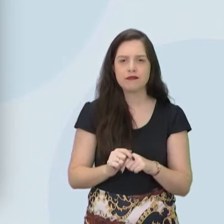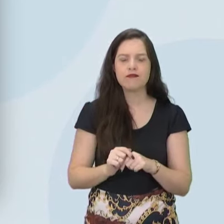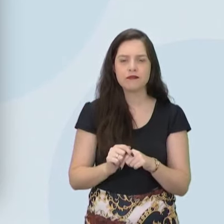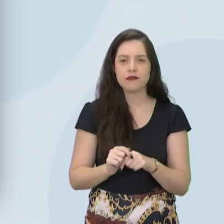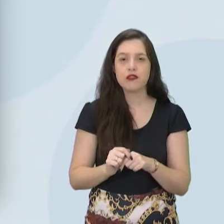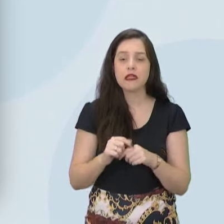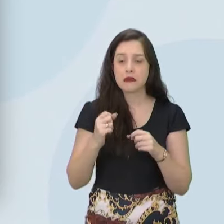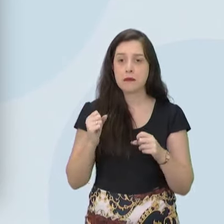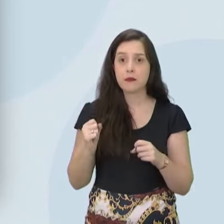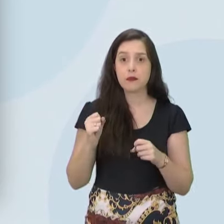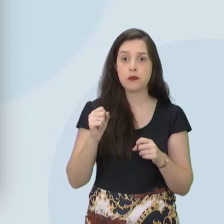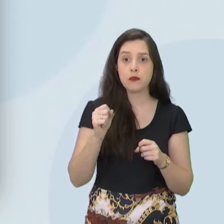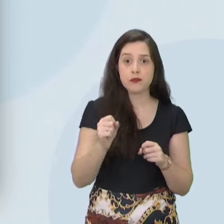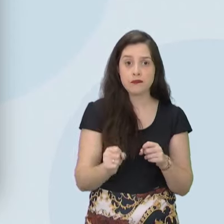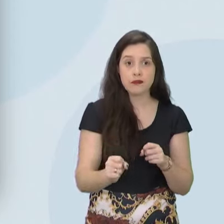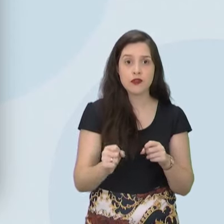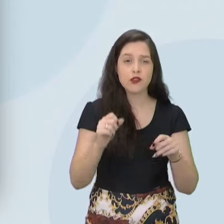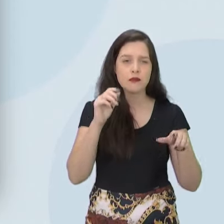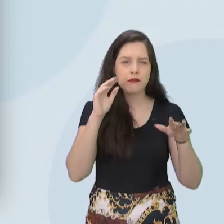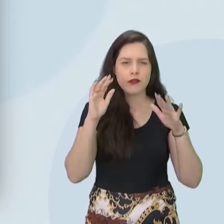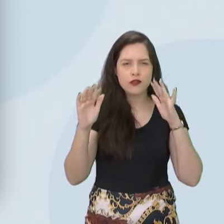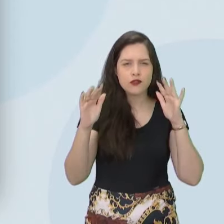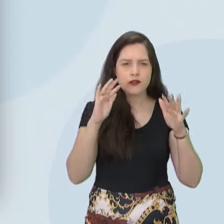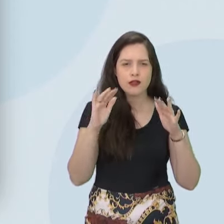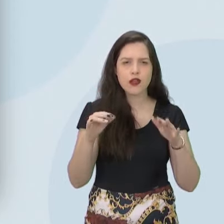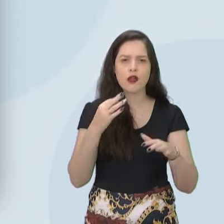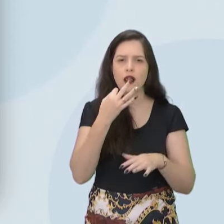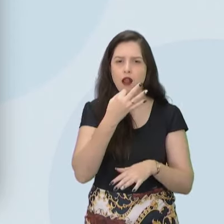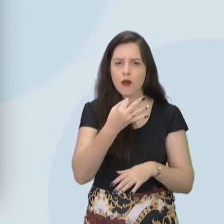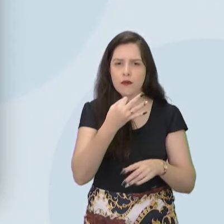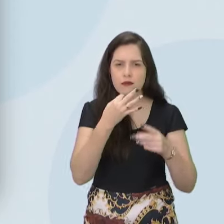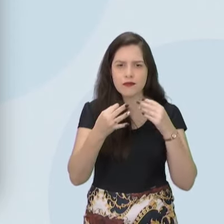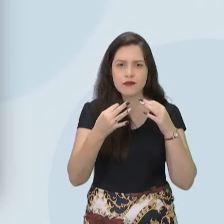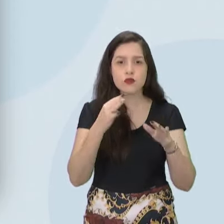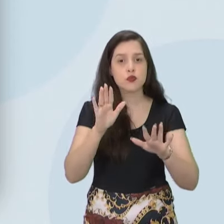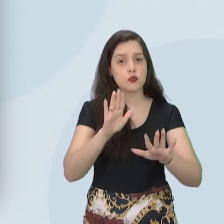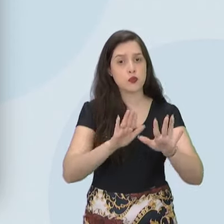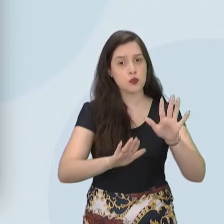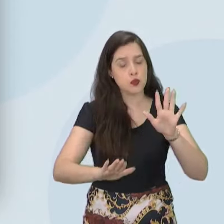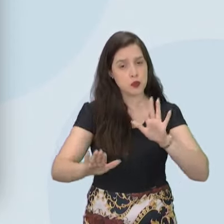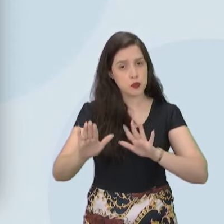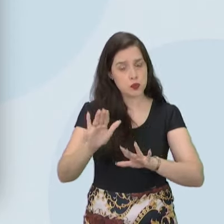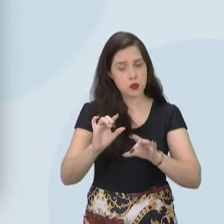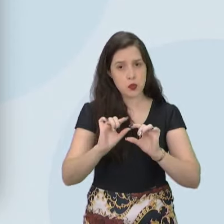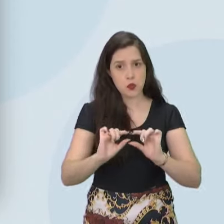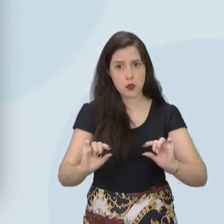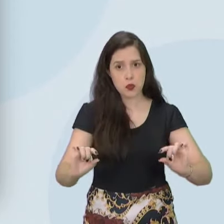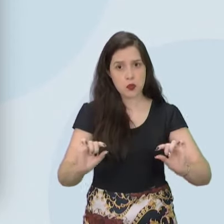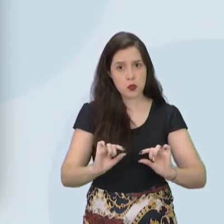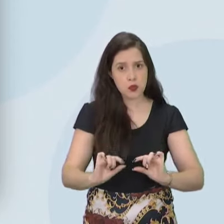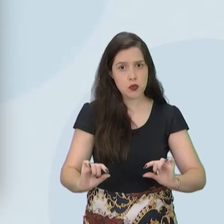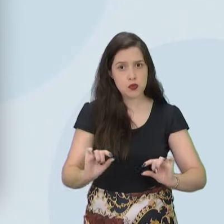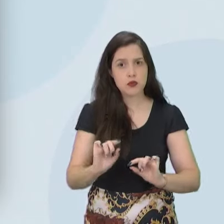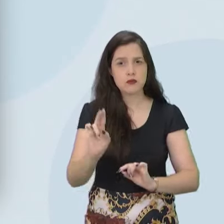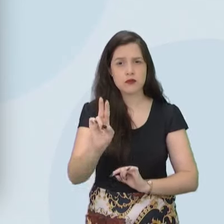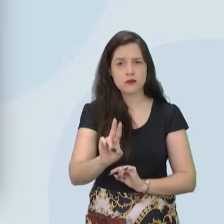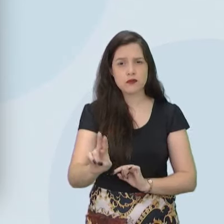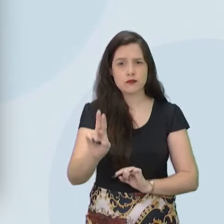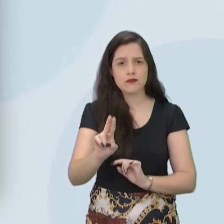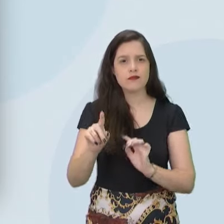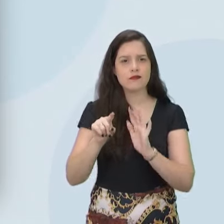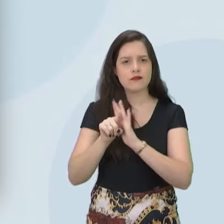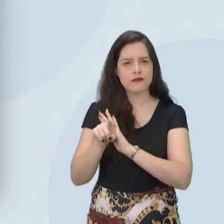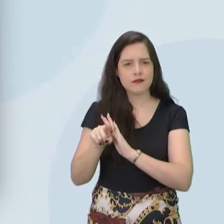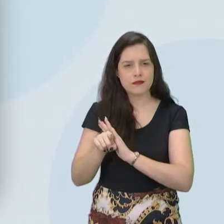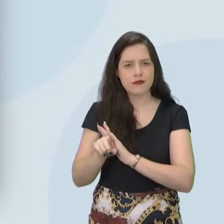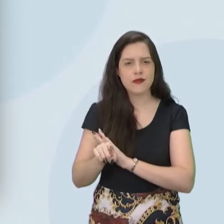e posicionando-se mediante argumentação com o cuidado de citar fontes de recursos utilizados na pesquisa